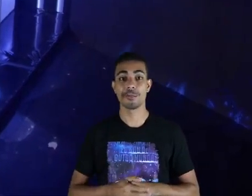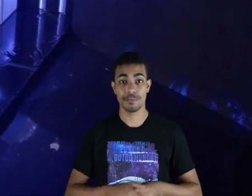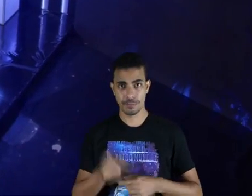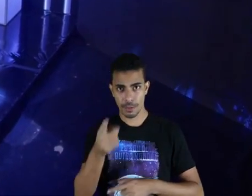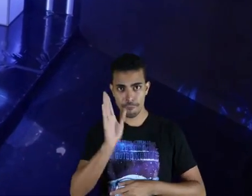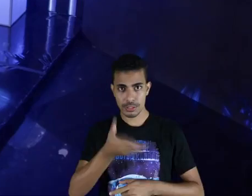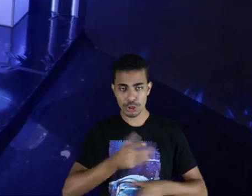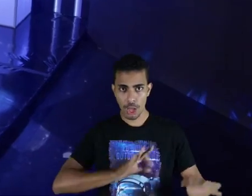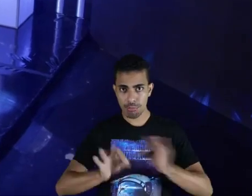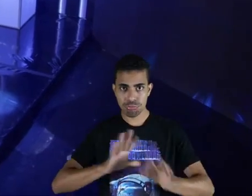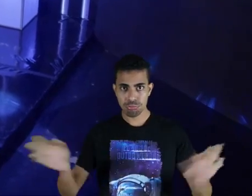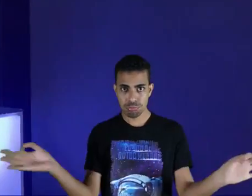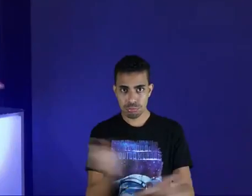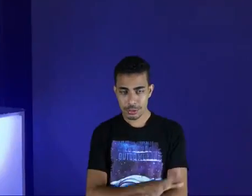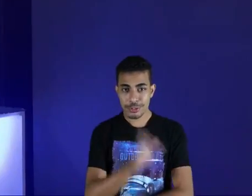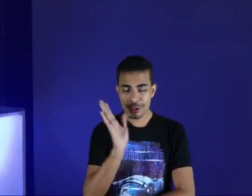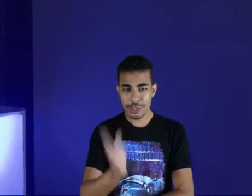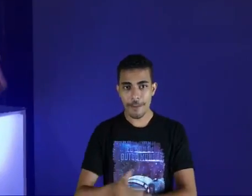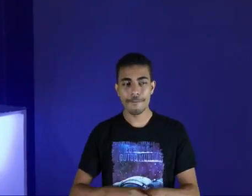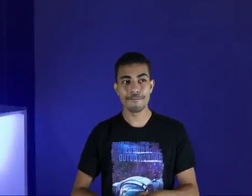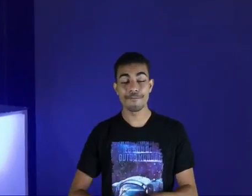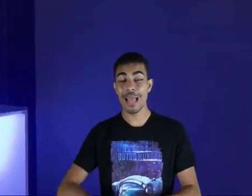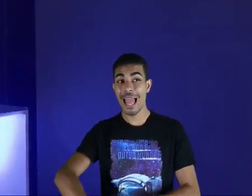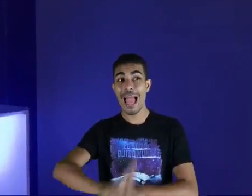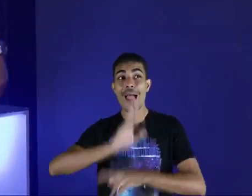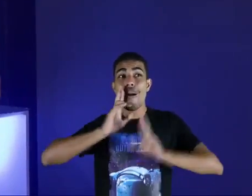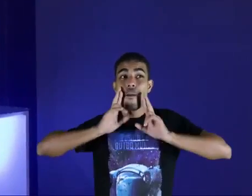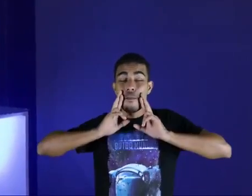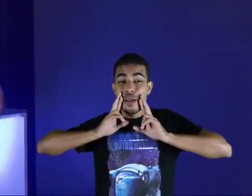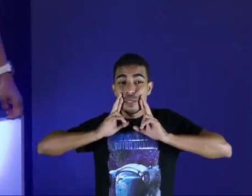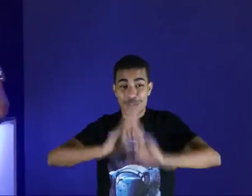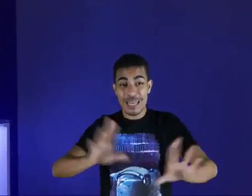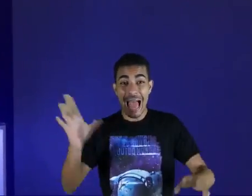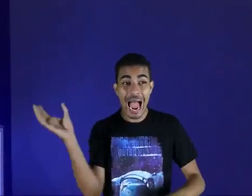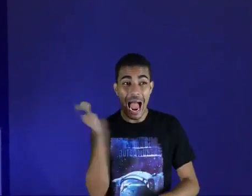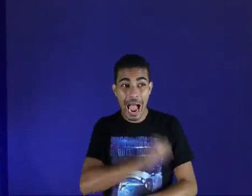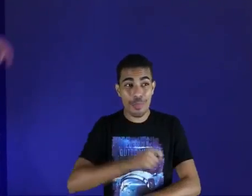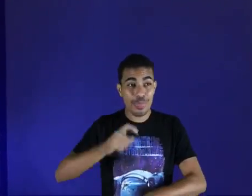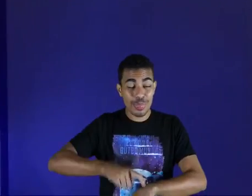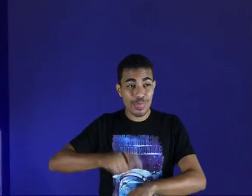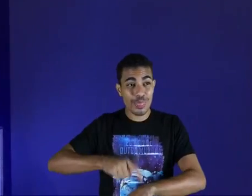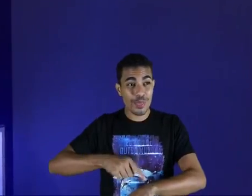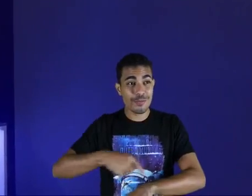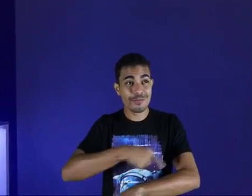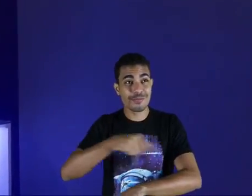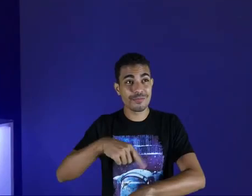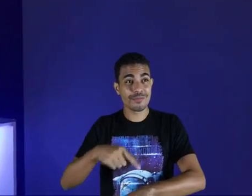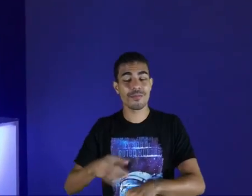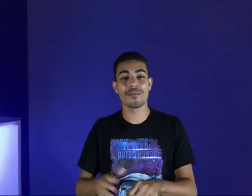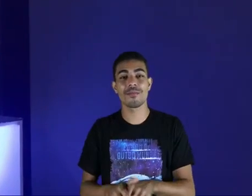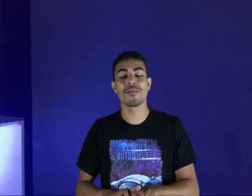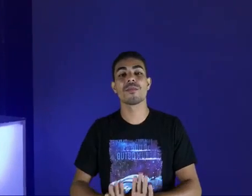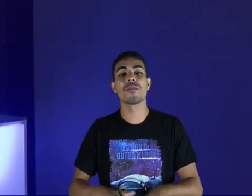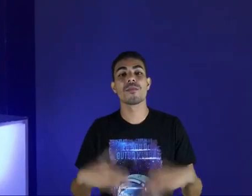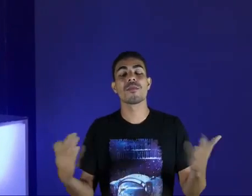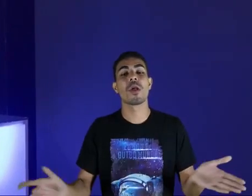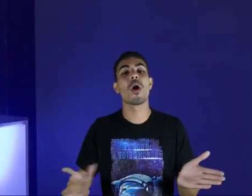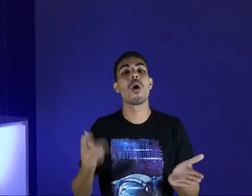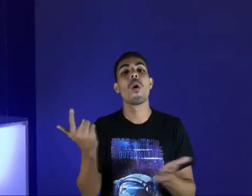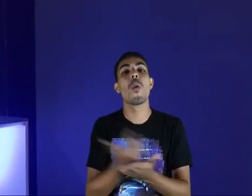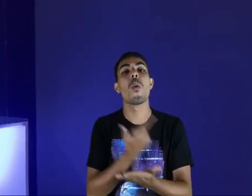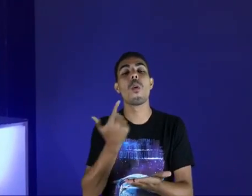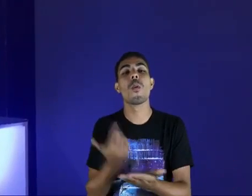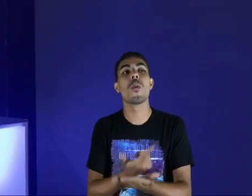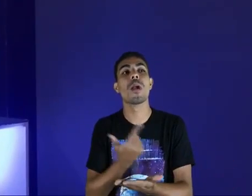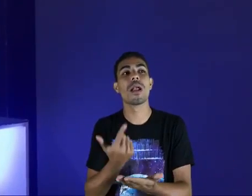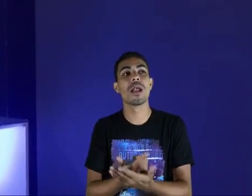Preparado aí? Podemos começar? Responda rápido para obter mais pontos, que o tempo também conta. Qual o livro e o capítulo que